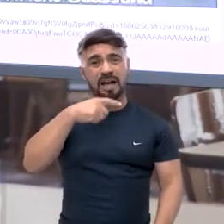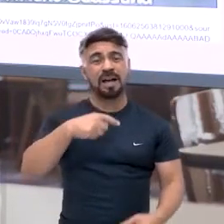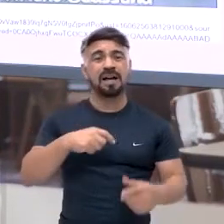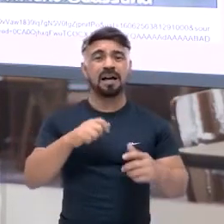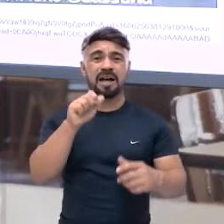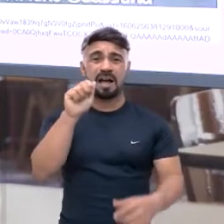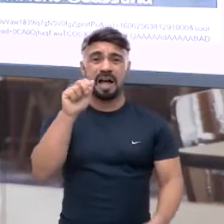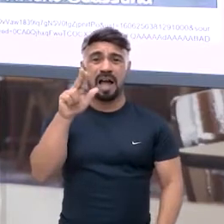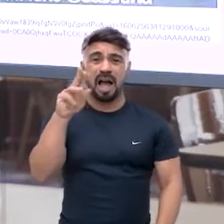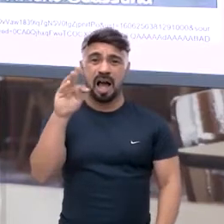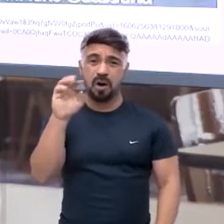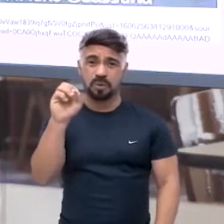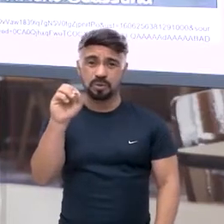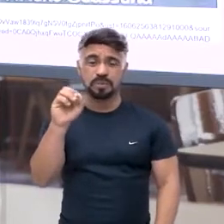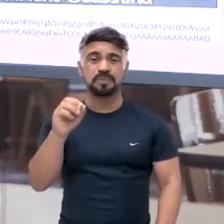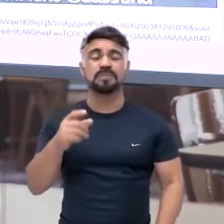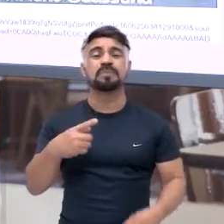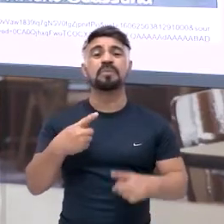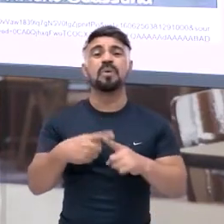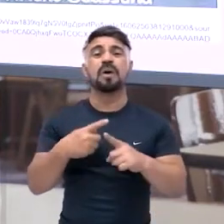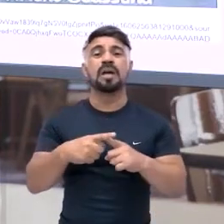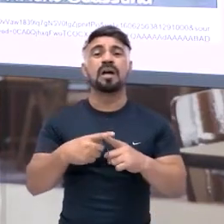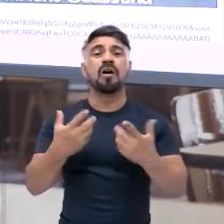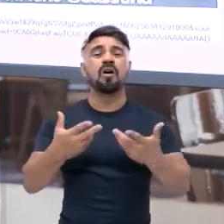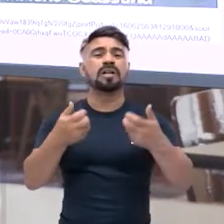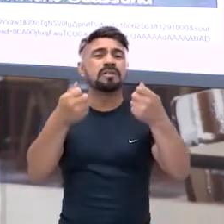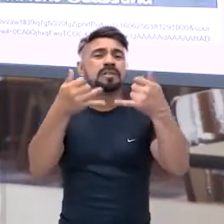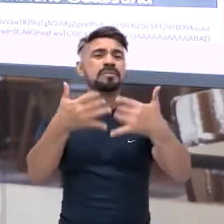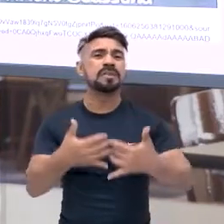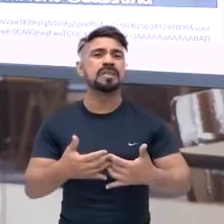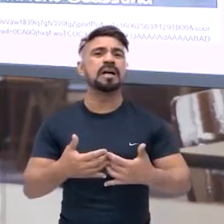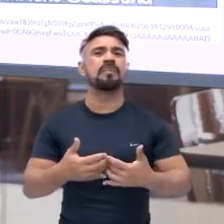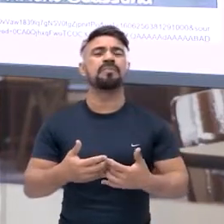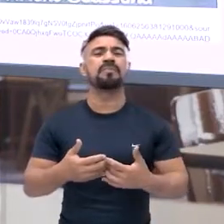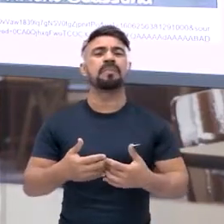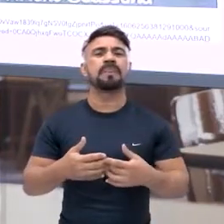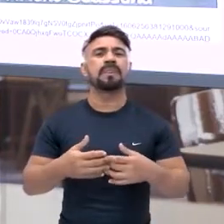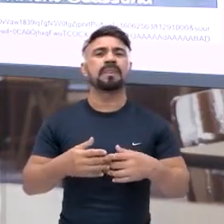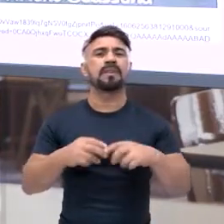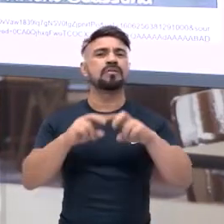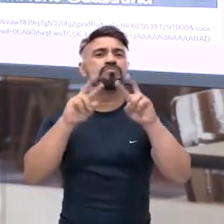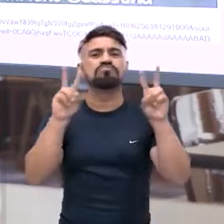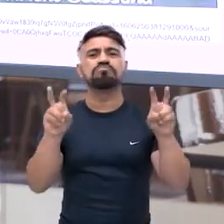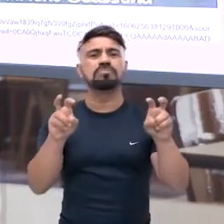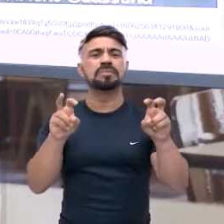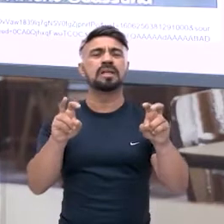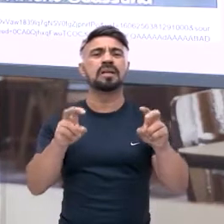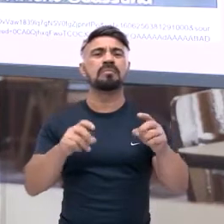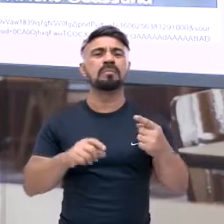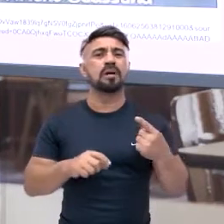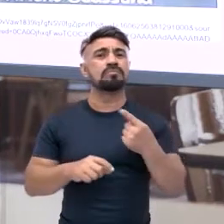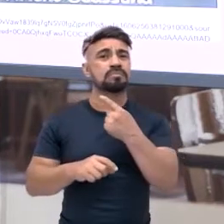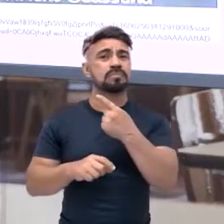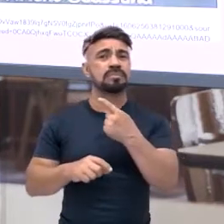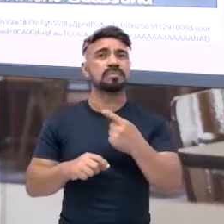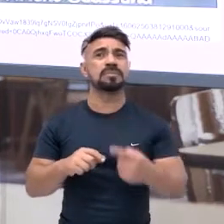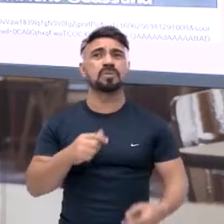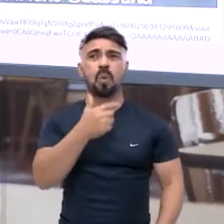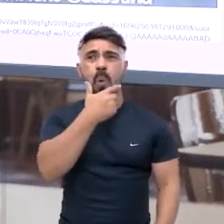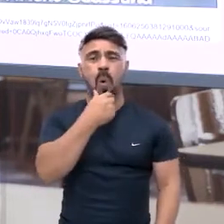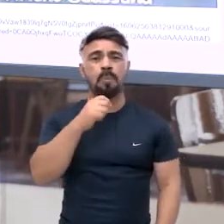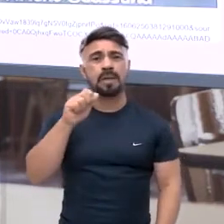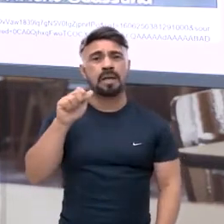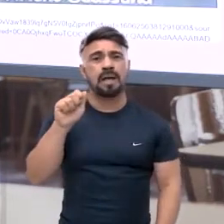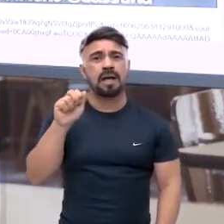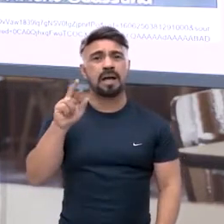alto? Justamente porque nós vamos falar um pouquinho agora sobre esta obra de